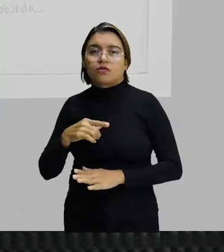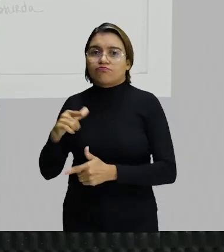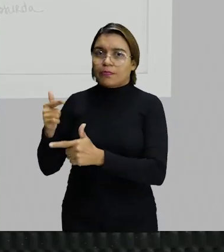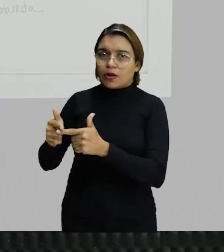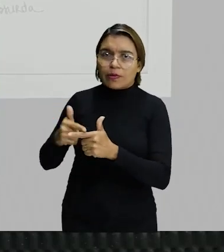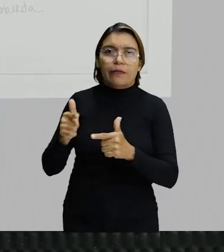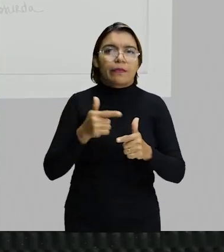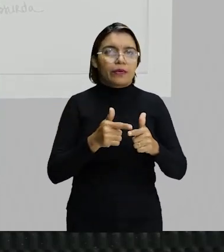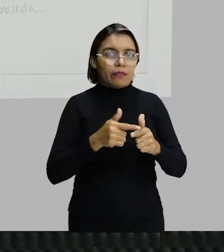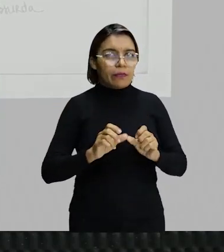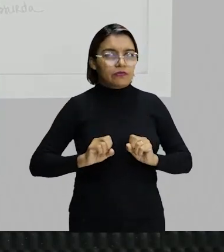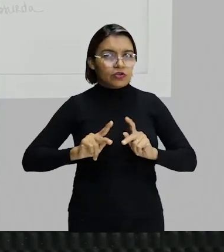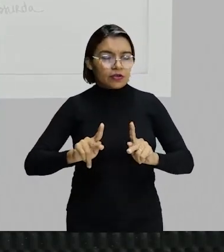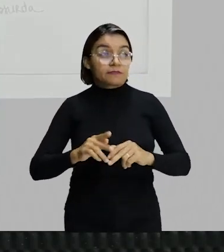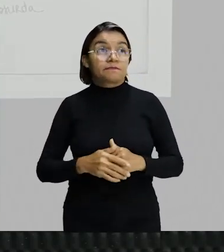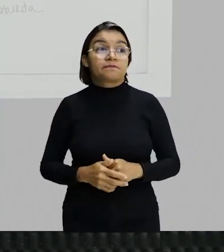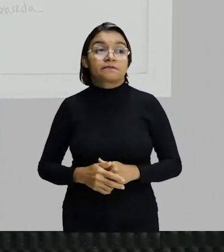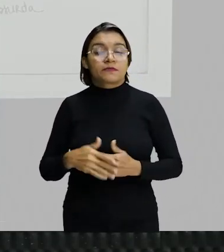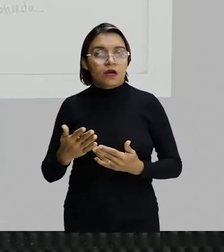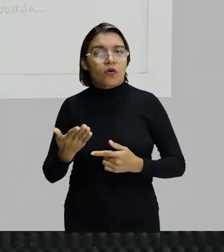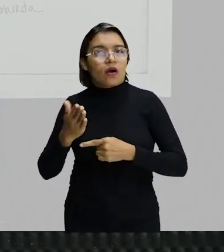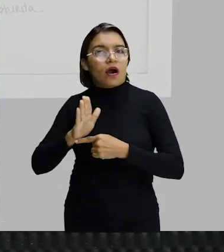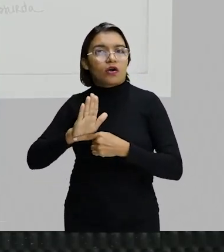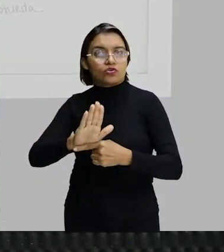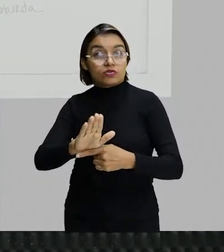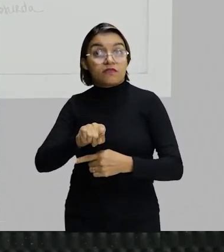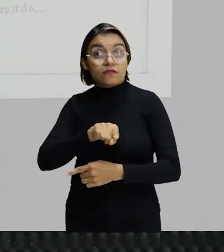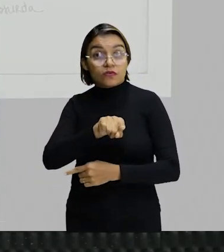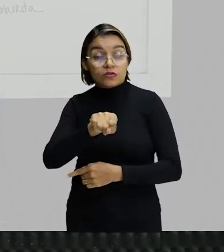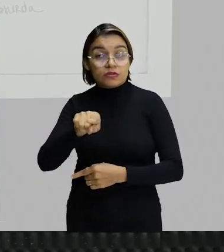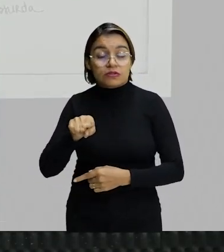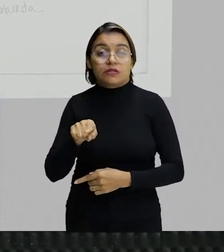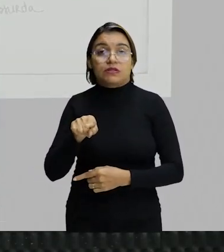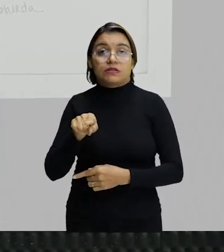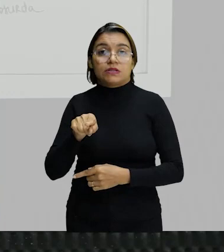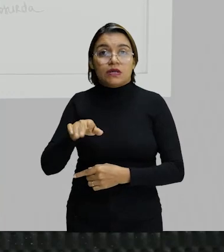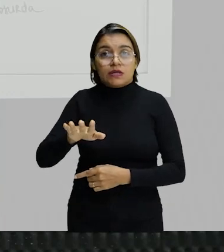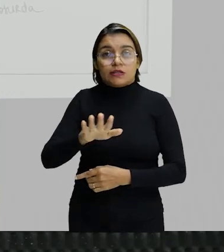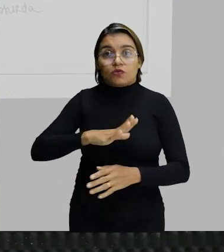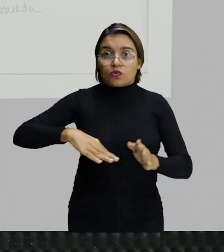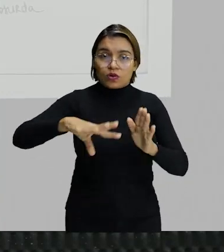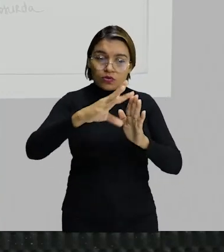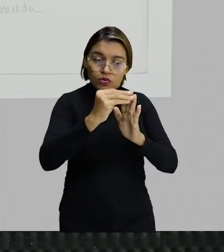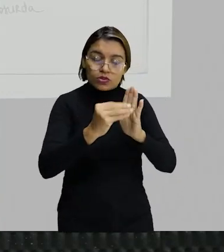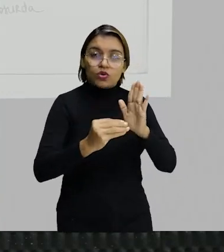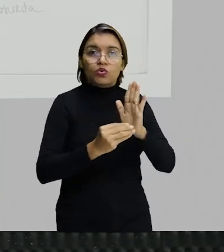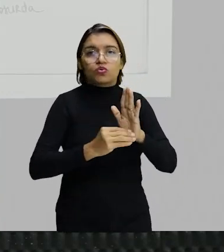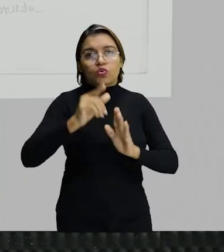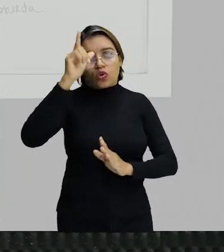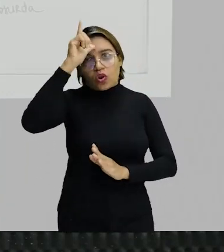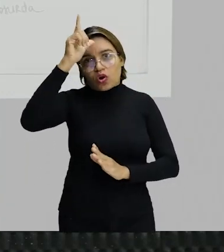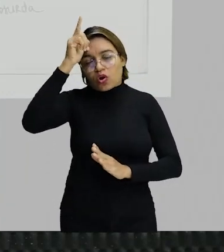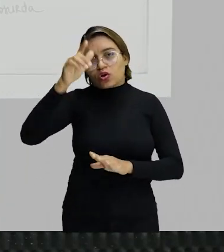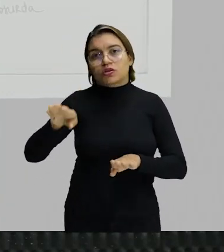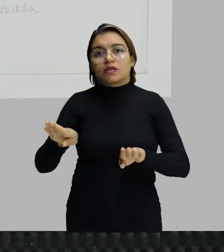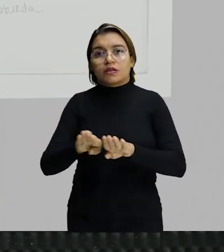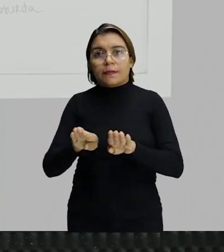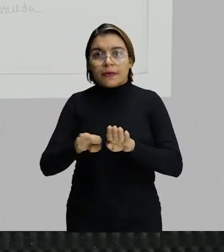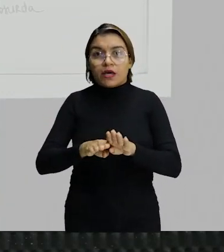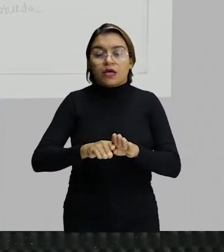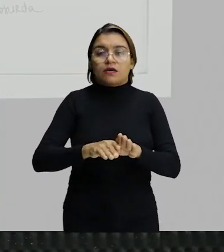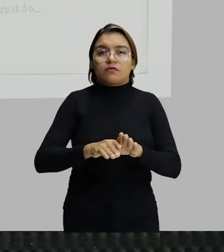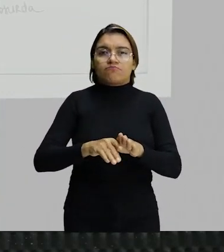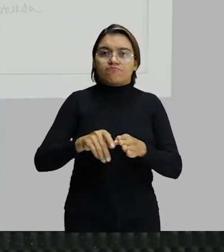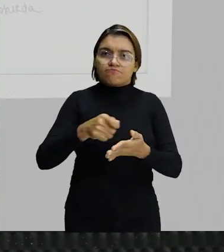seus problemas, tá? Então, isso aqui ajuda muito vocês. Dentro do conteúdo de lógica, dentro do conteúdo de produção